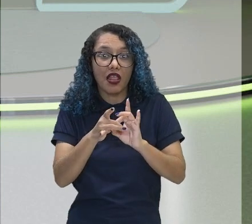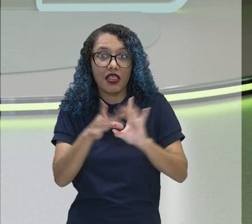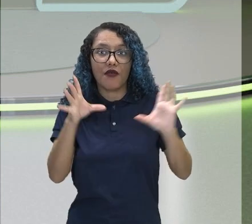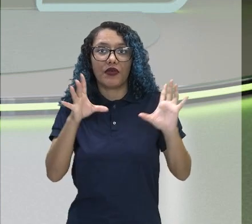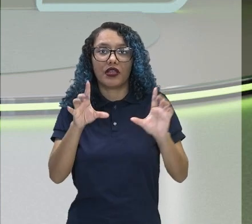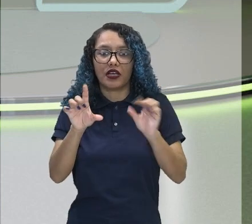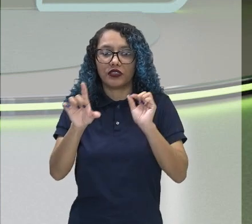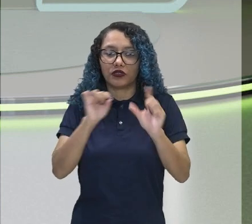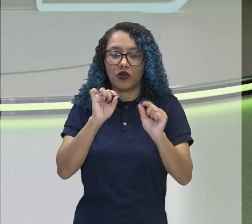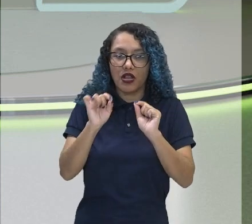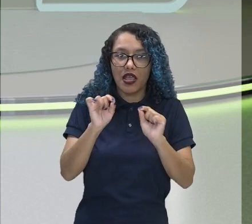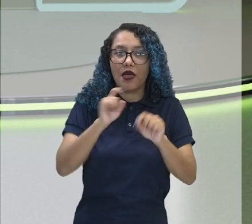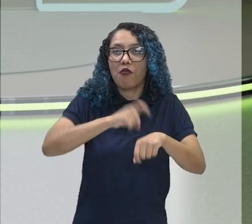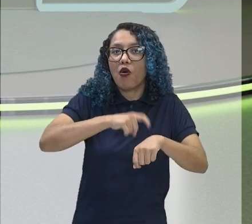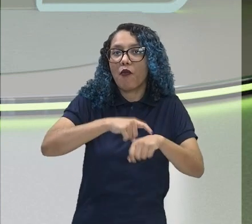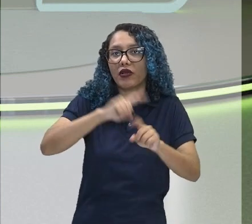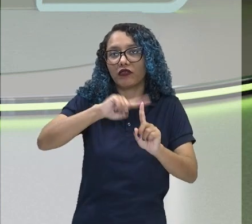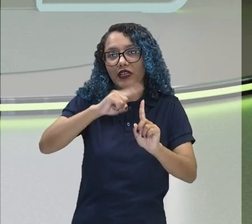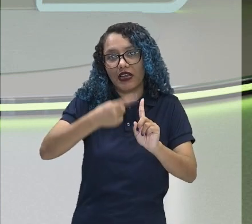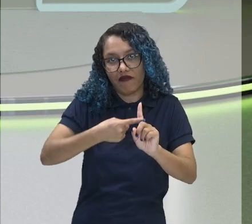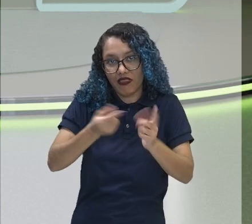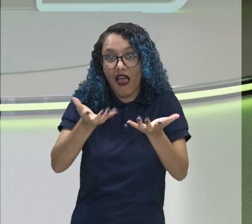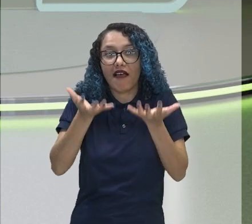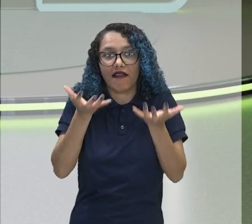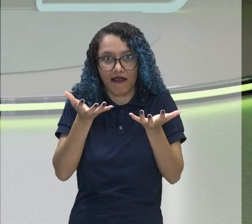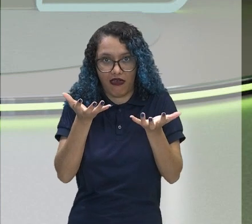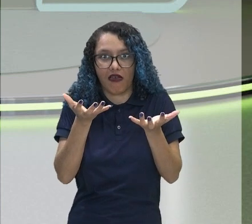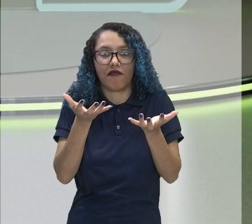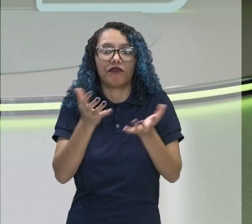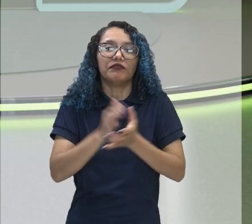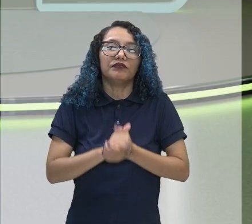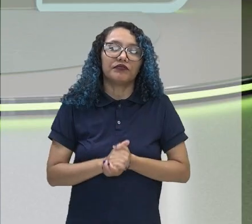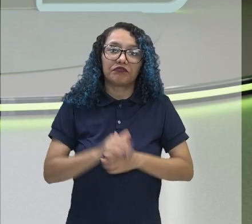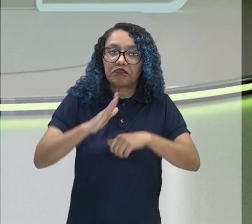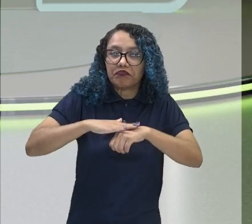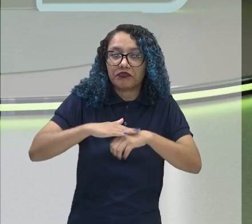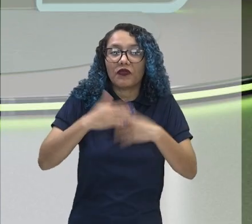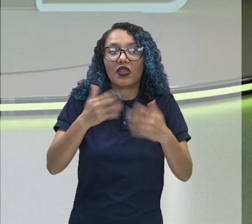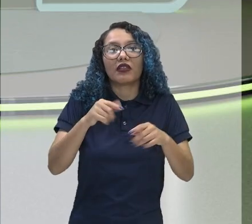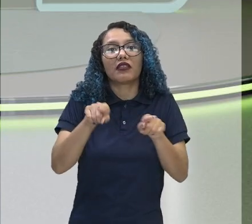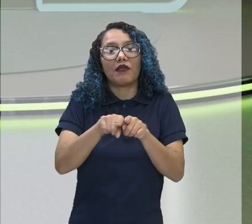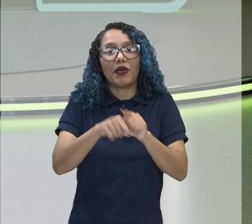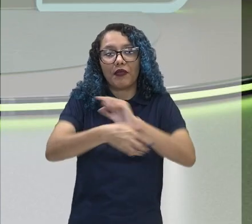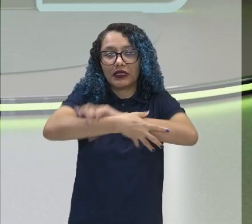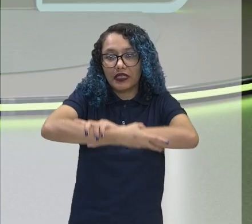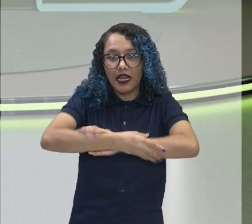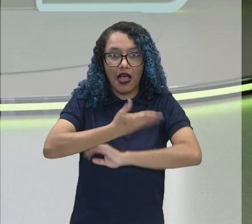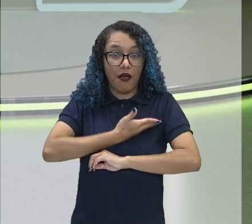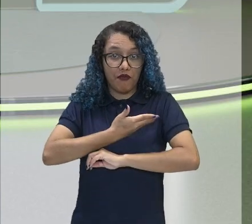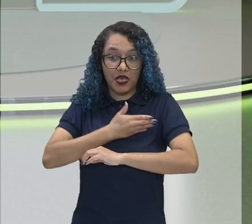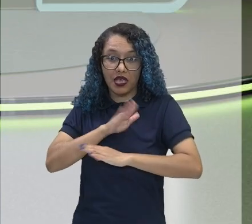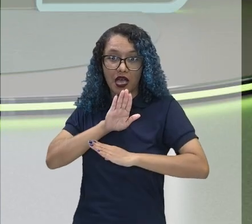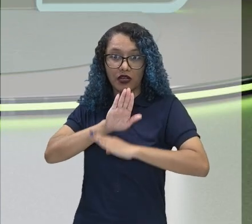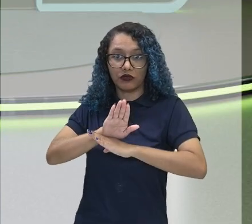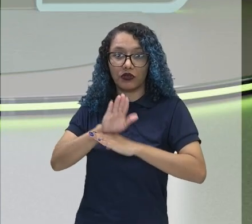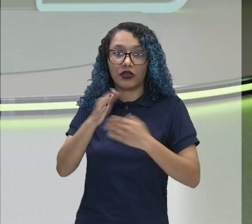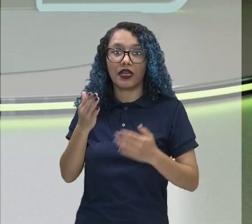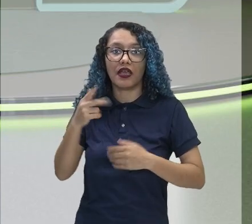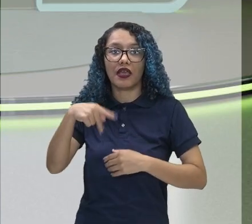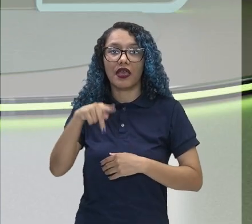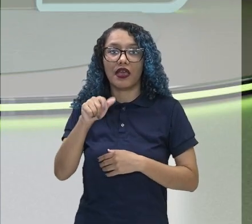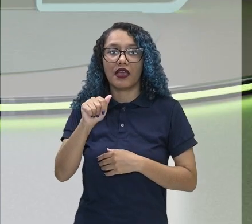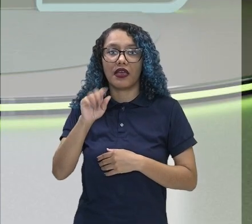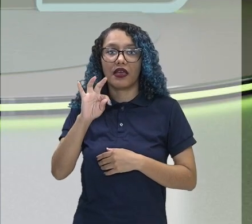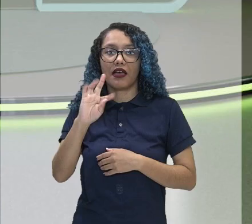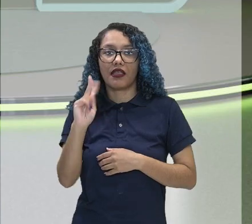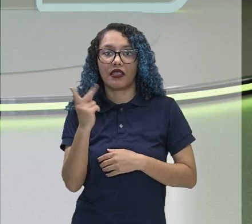ela iria engravidar. Foi aí, né, que ela contou com a ajuda de uma amiga, que foi a Catherine McCormick,